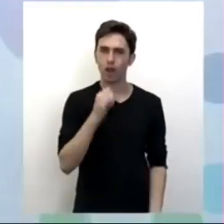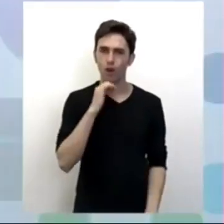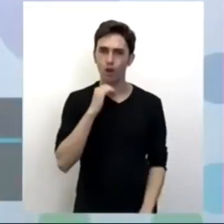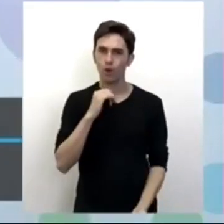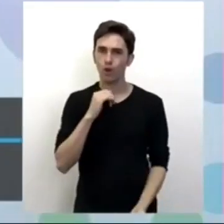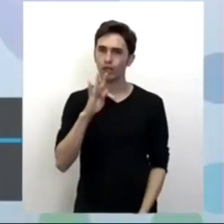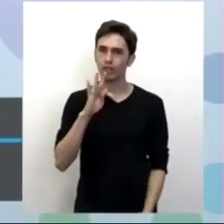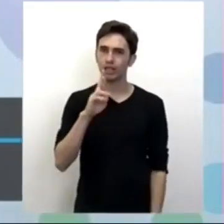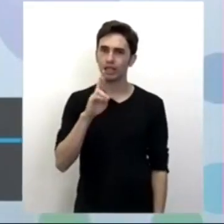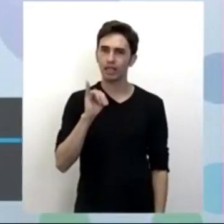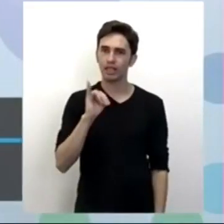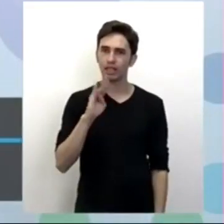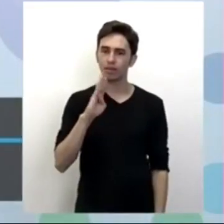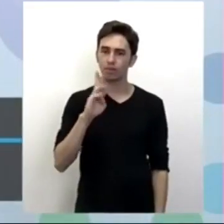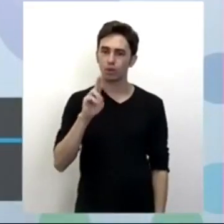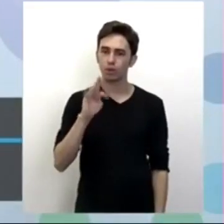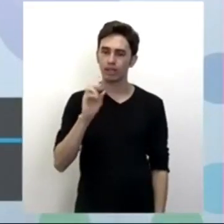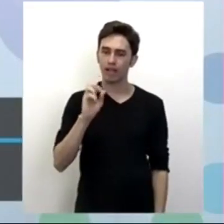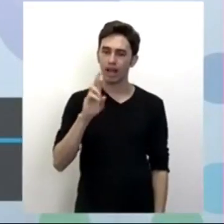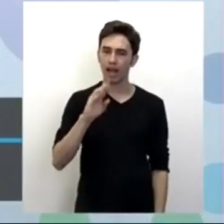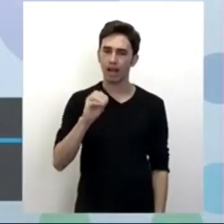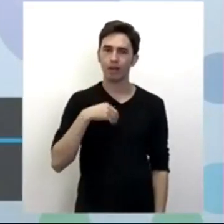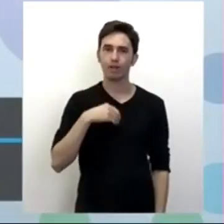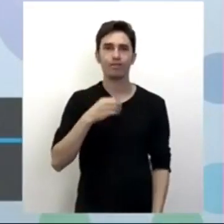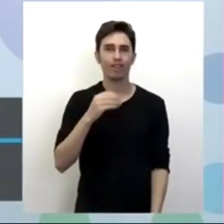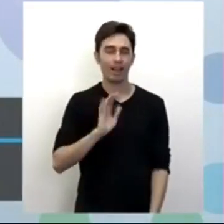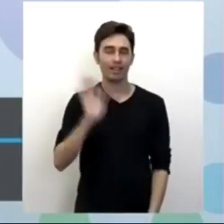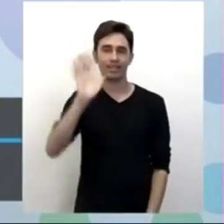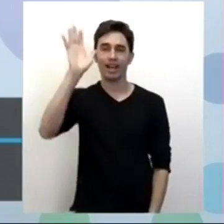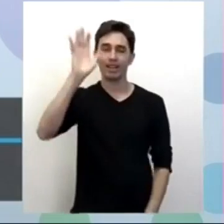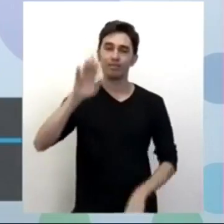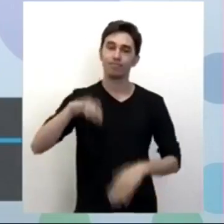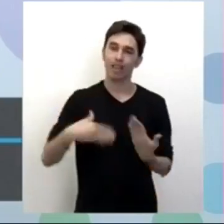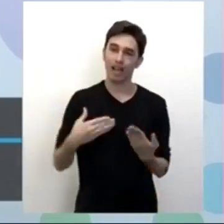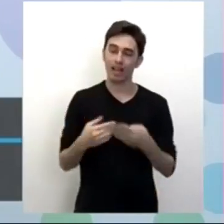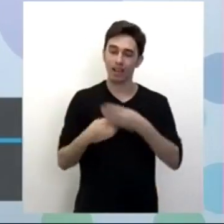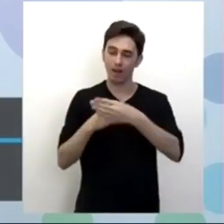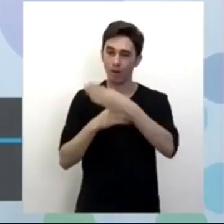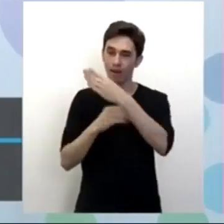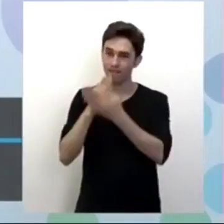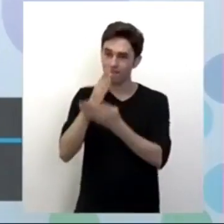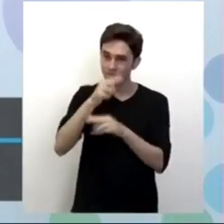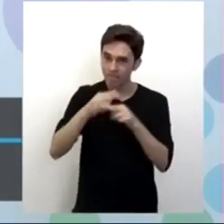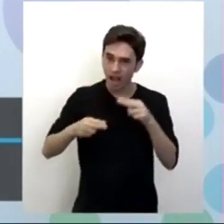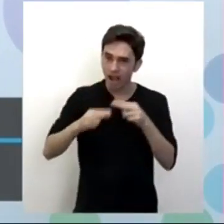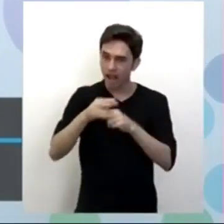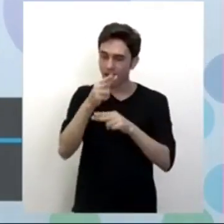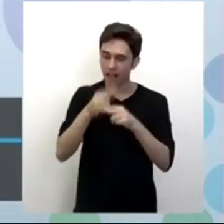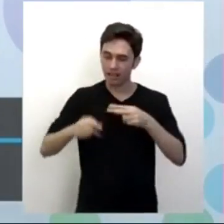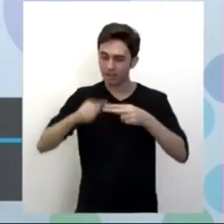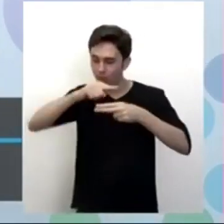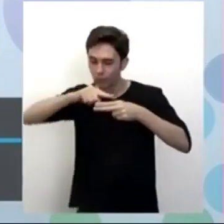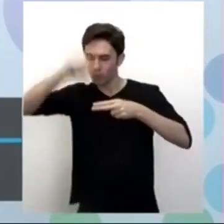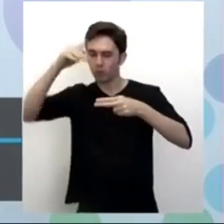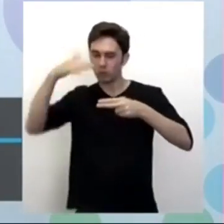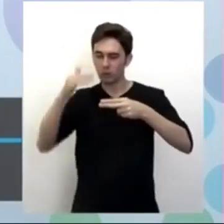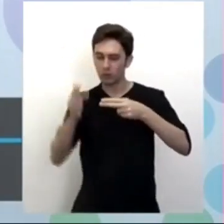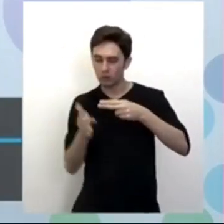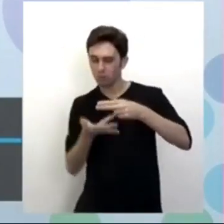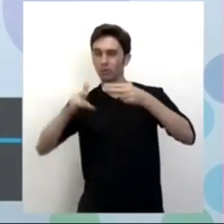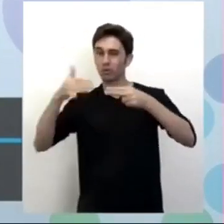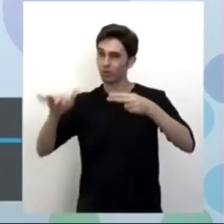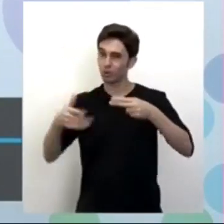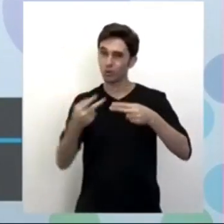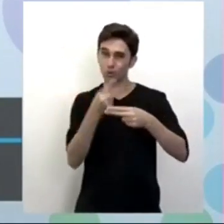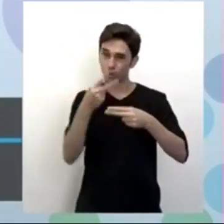extremamente complicado. É uma faca de dois gumes, eu acho que isso dá muito pano para reflexão e analisar isso